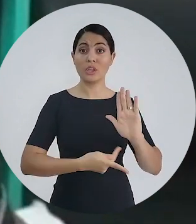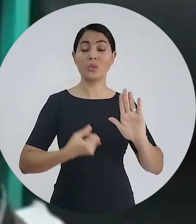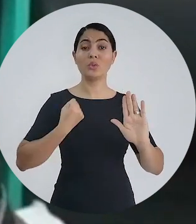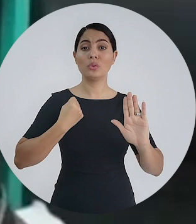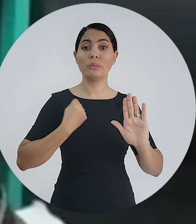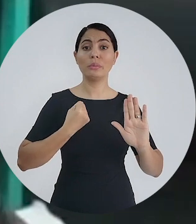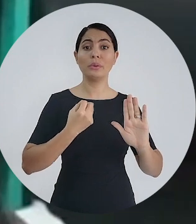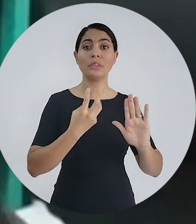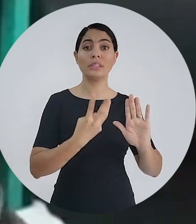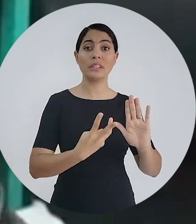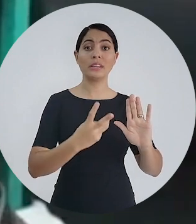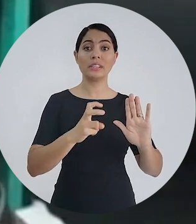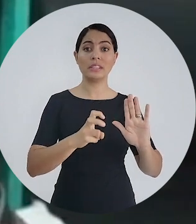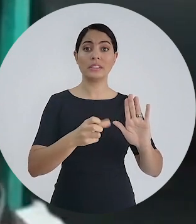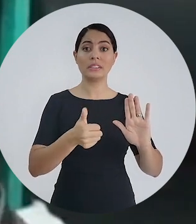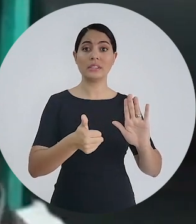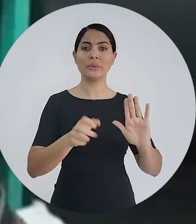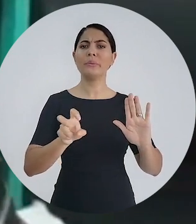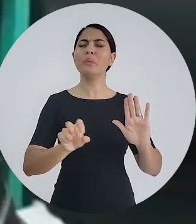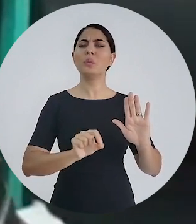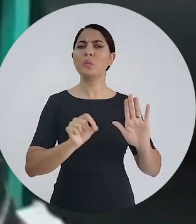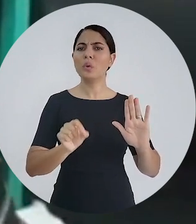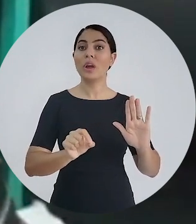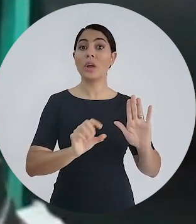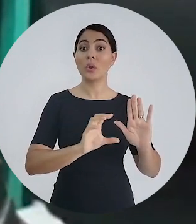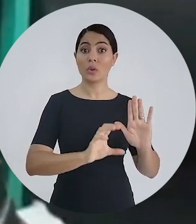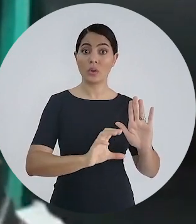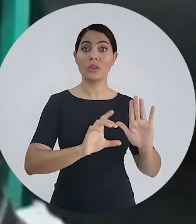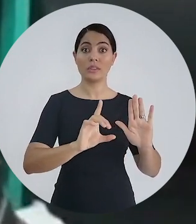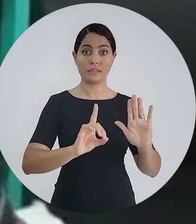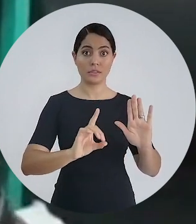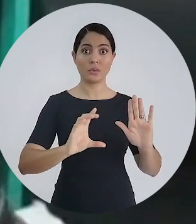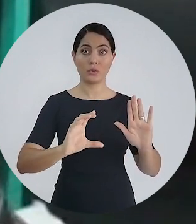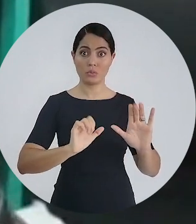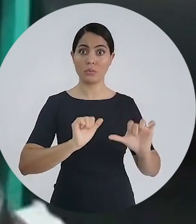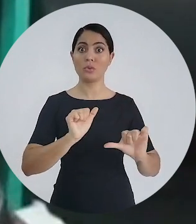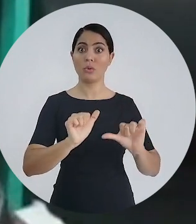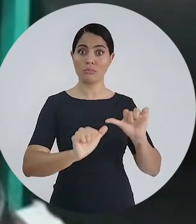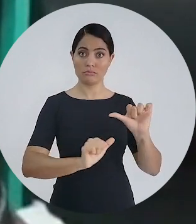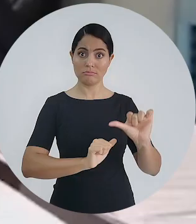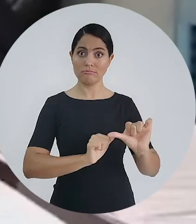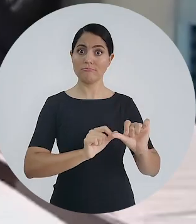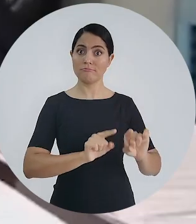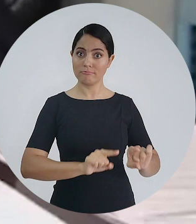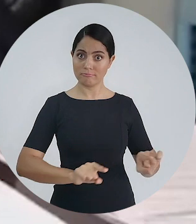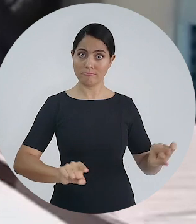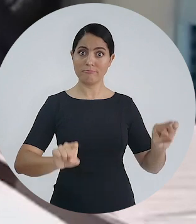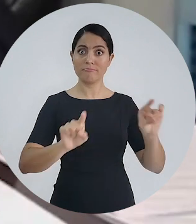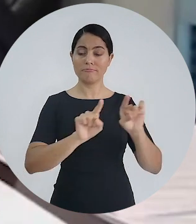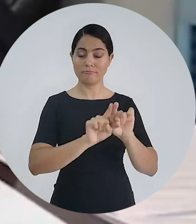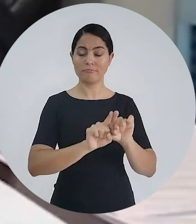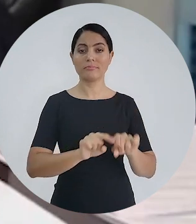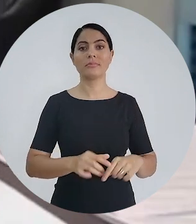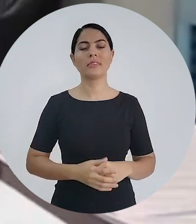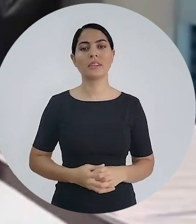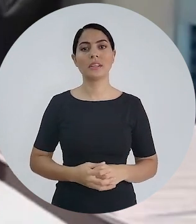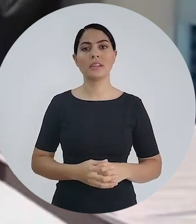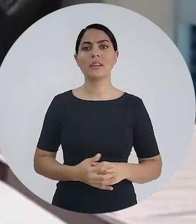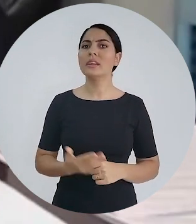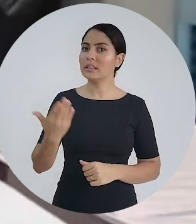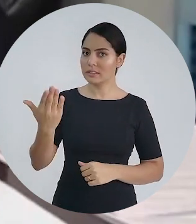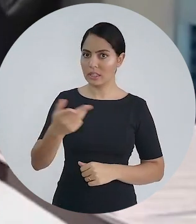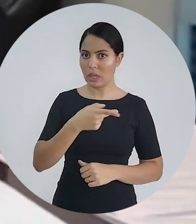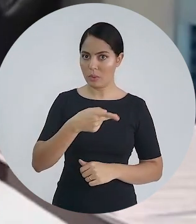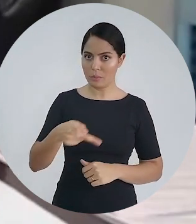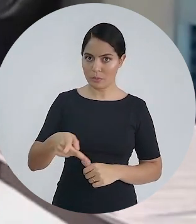projeto 3515 de atualização do Código de Defesa do Consumidor, não é? O que eu vou trazer aqui hoje,